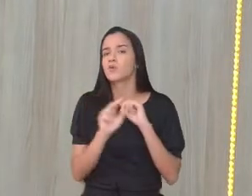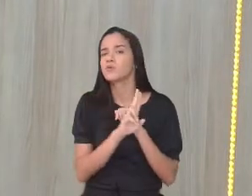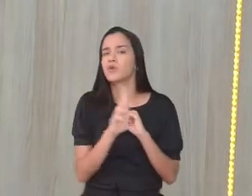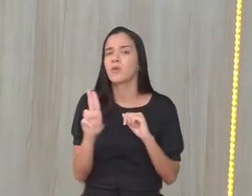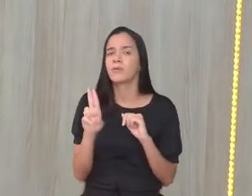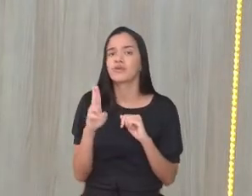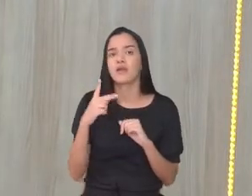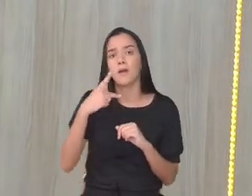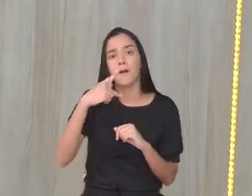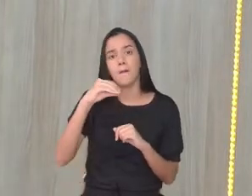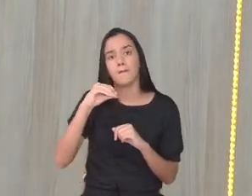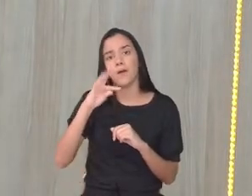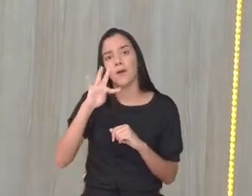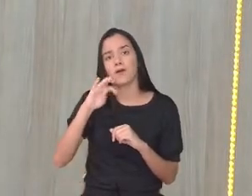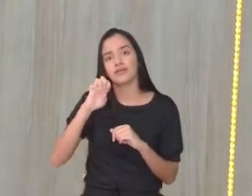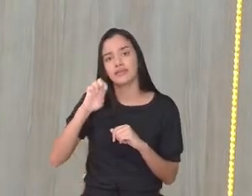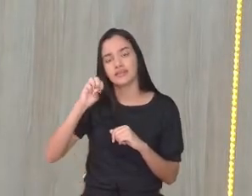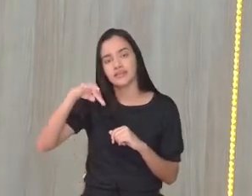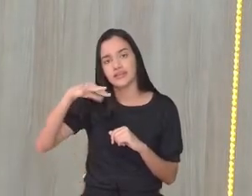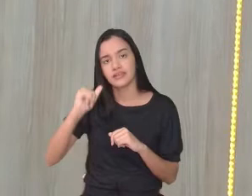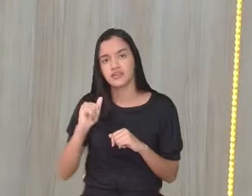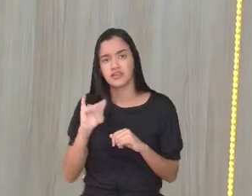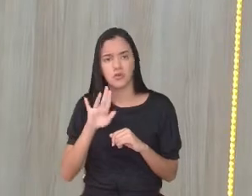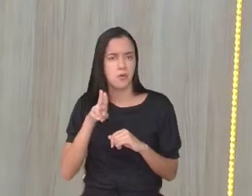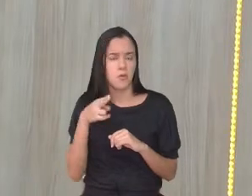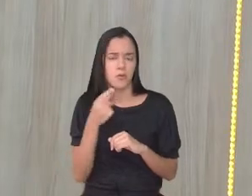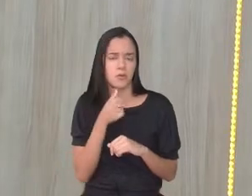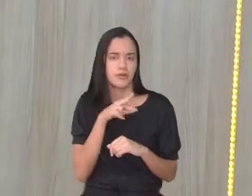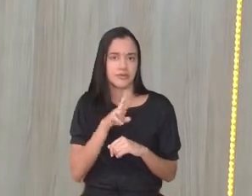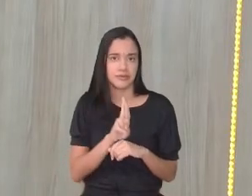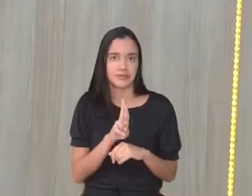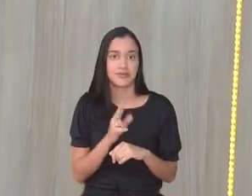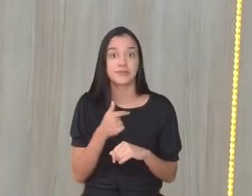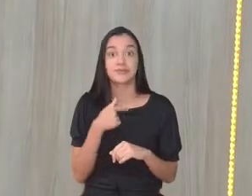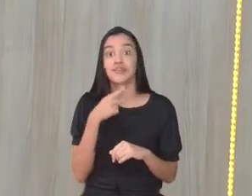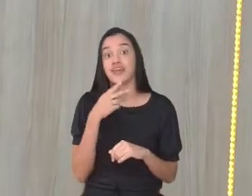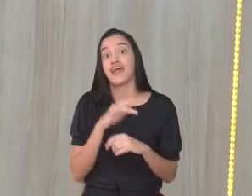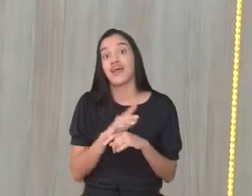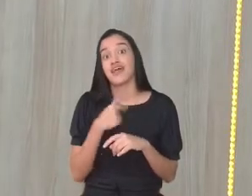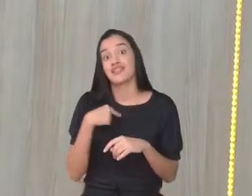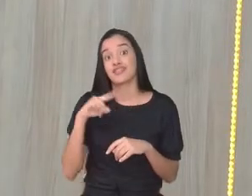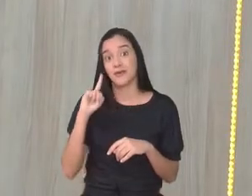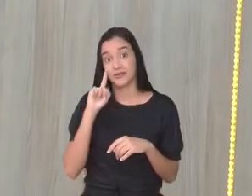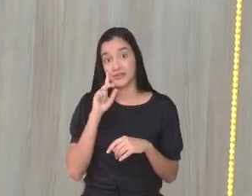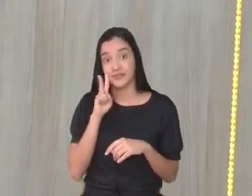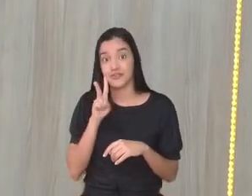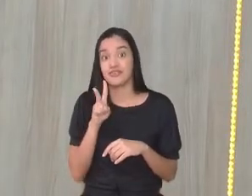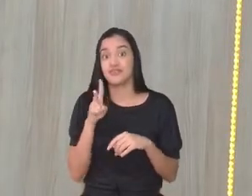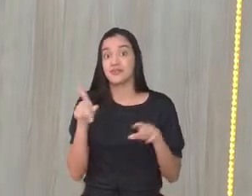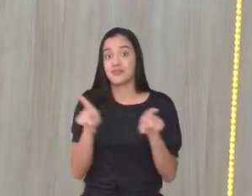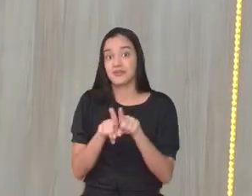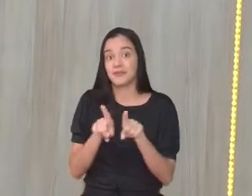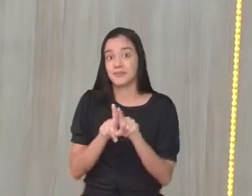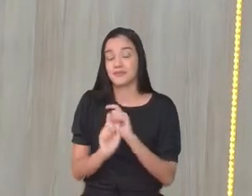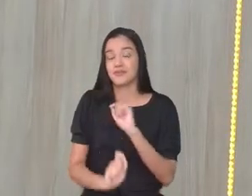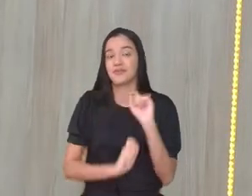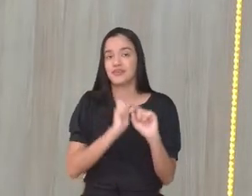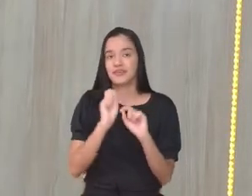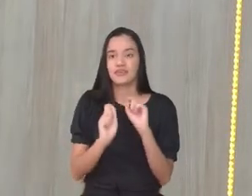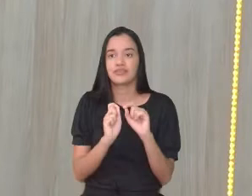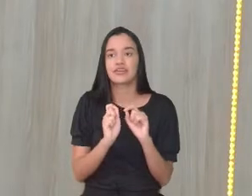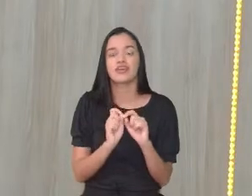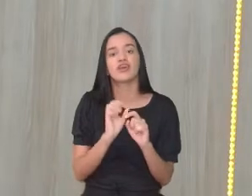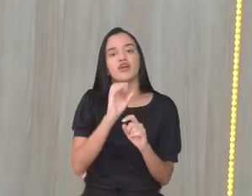de potência, ou apenas o resultado. Vimos também que quando o expoente ele for 0, o